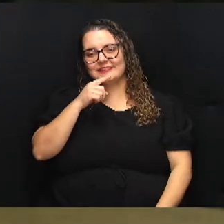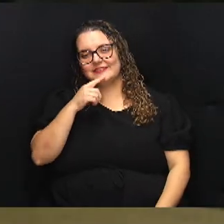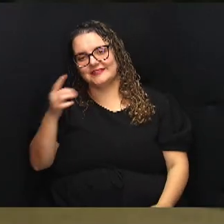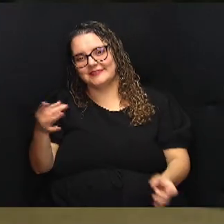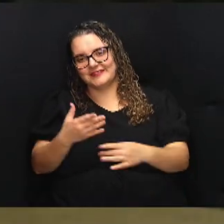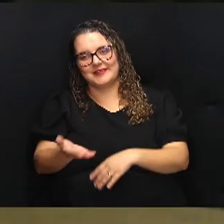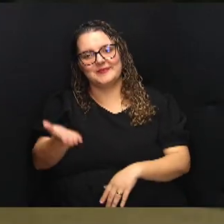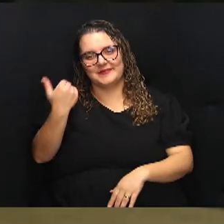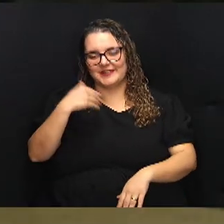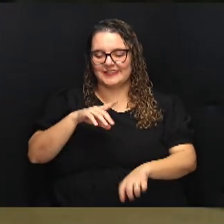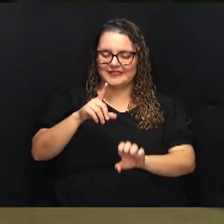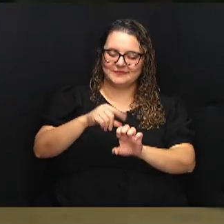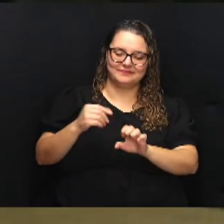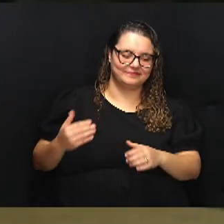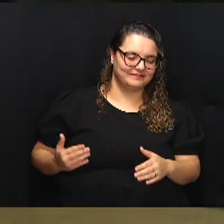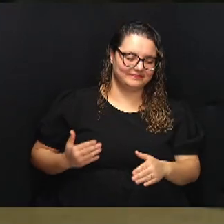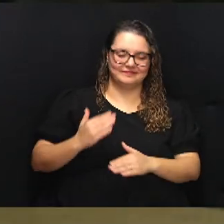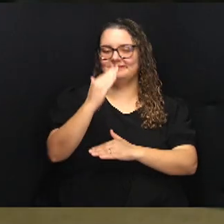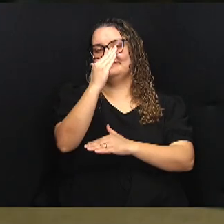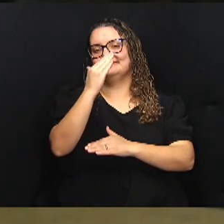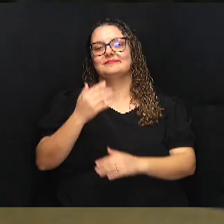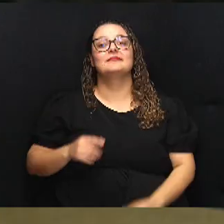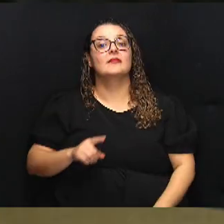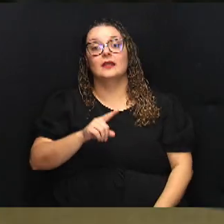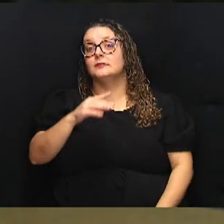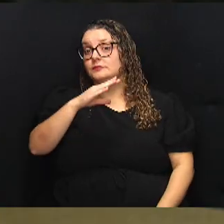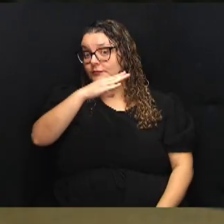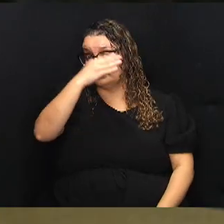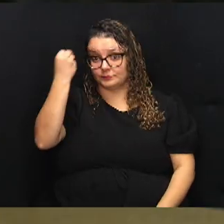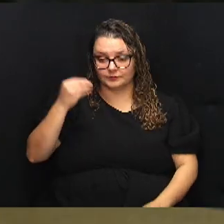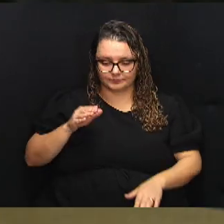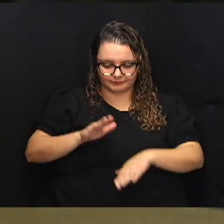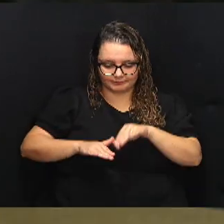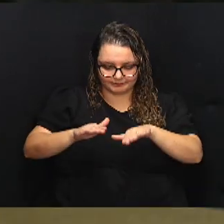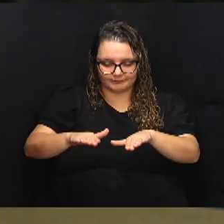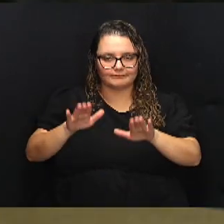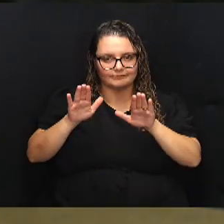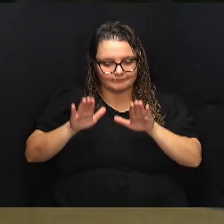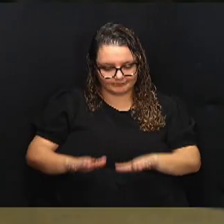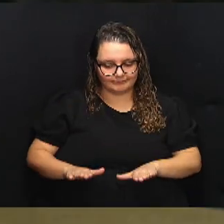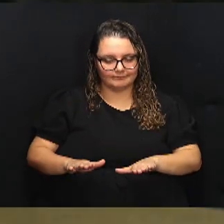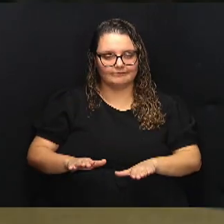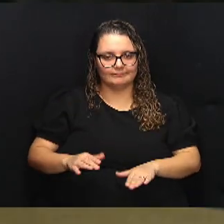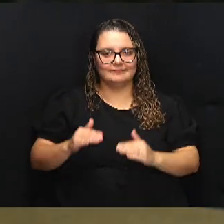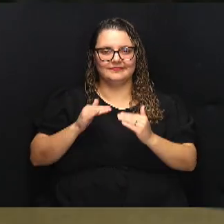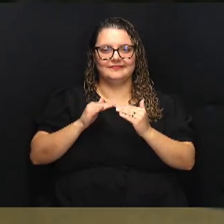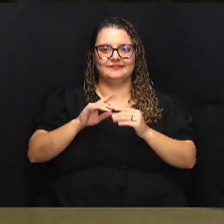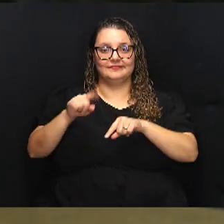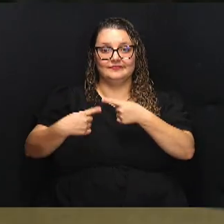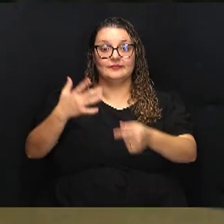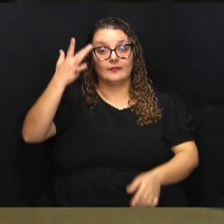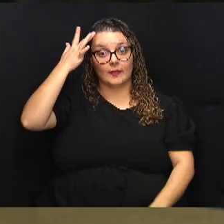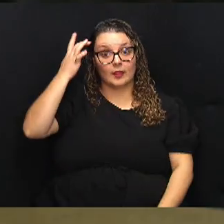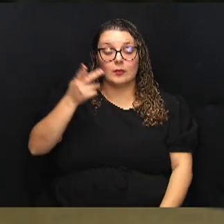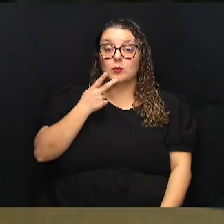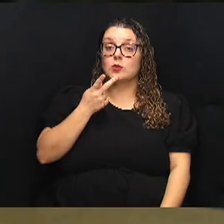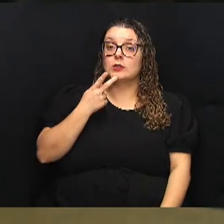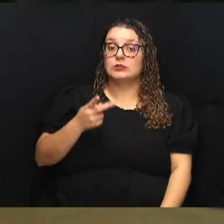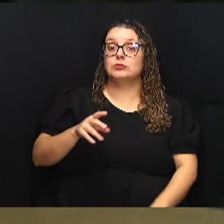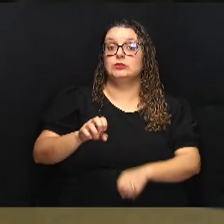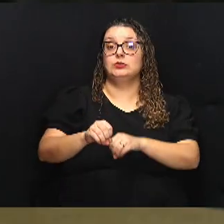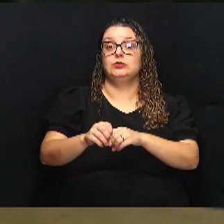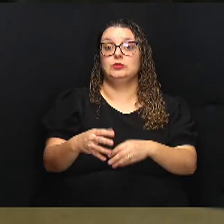Bora empreender, bora voar, Bora. mas não esquece, pezinho no chão. Combinado? Próximo Estúdio Câmara, amanhã nós vamos falar sobre